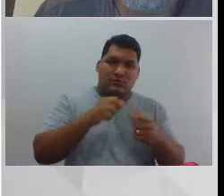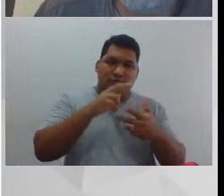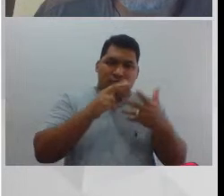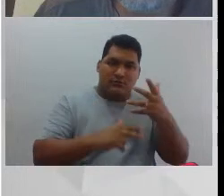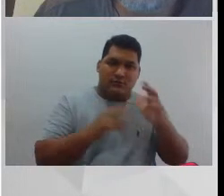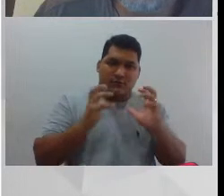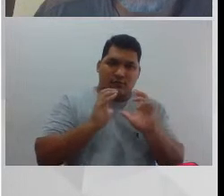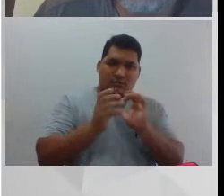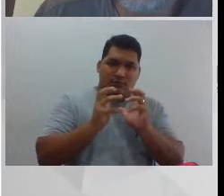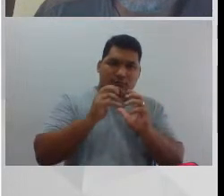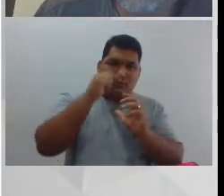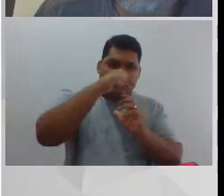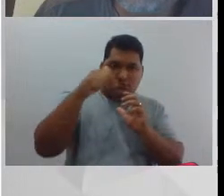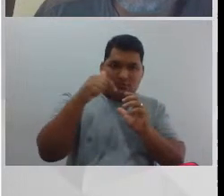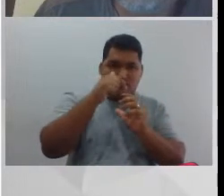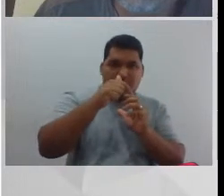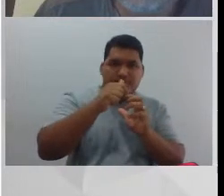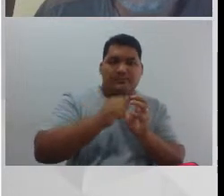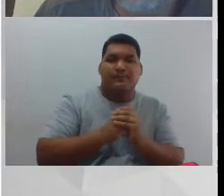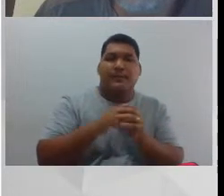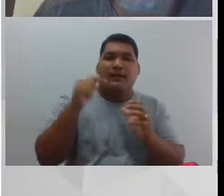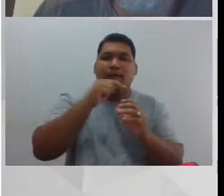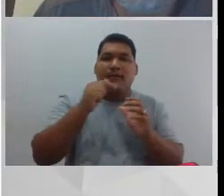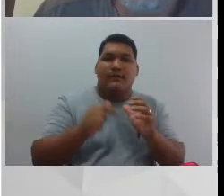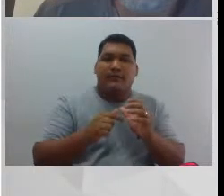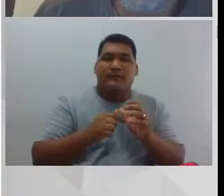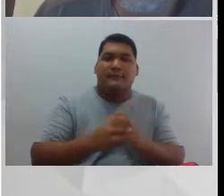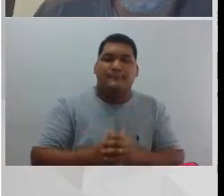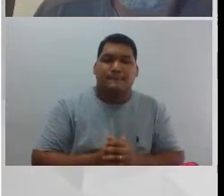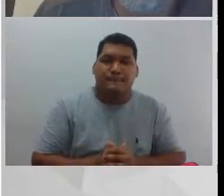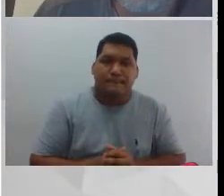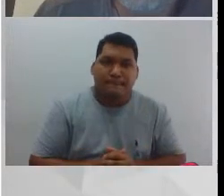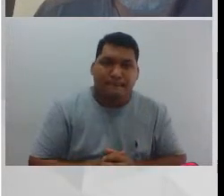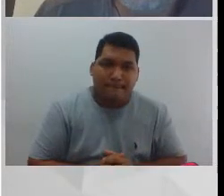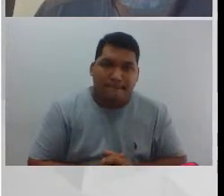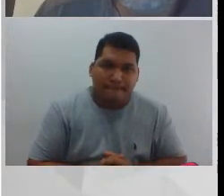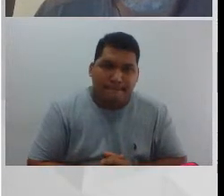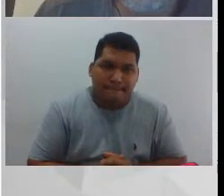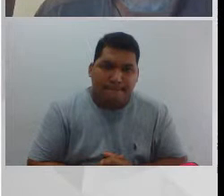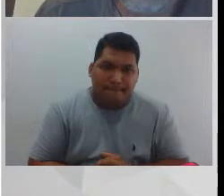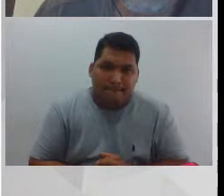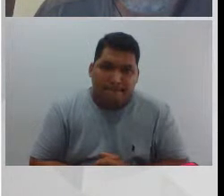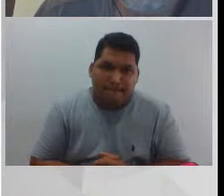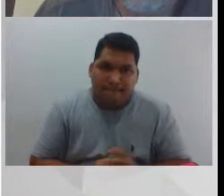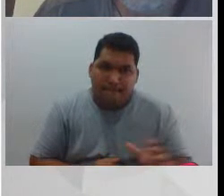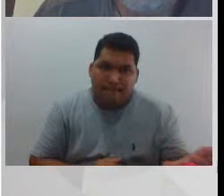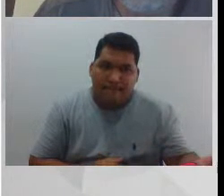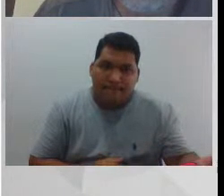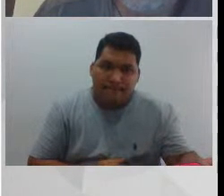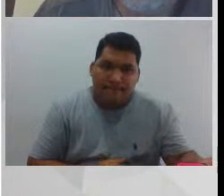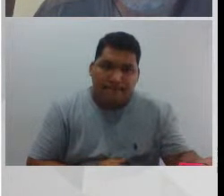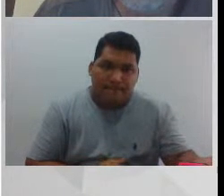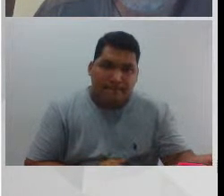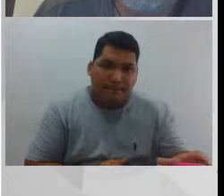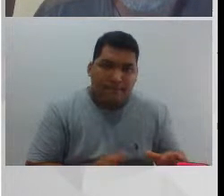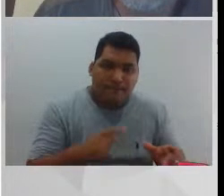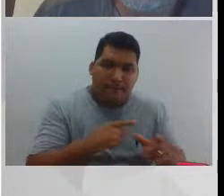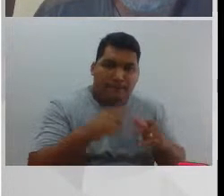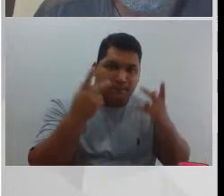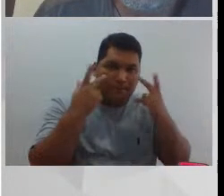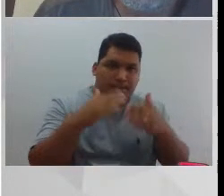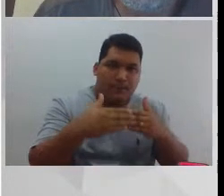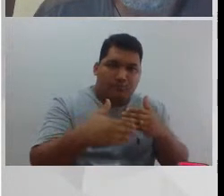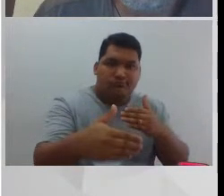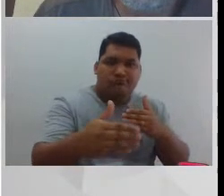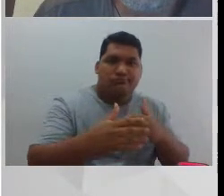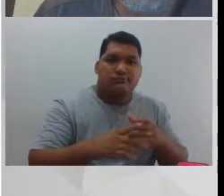eles, os dois ao mesmo tempo, um dos dois fica ativo frequentemente, então a ligação entre